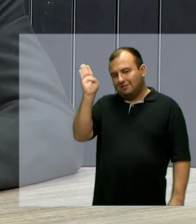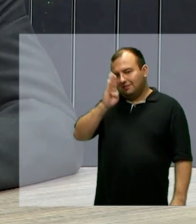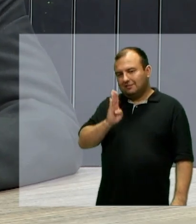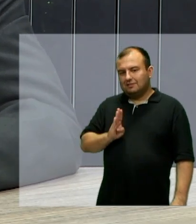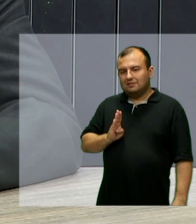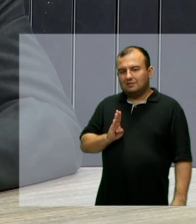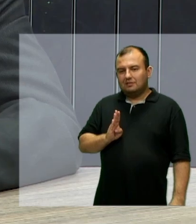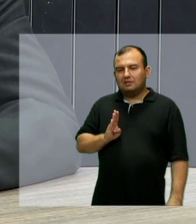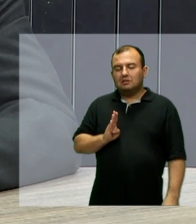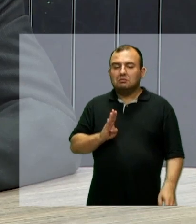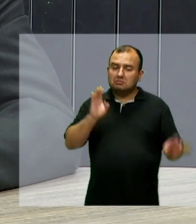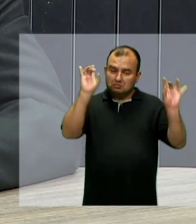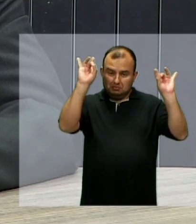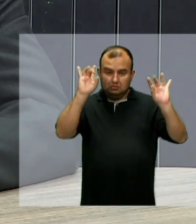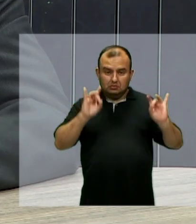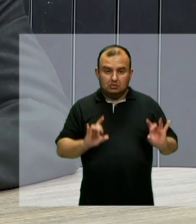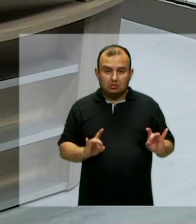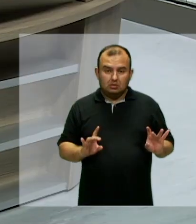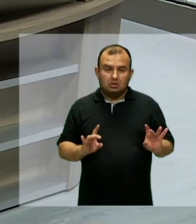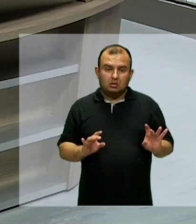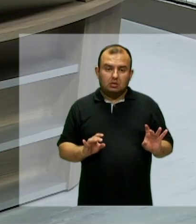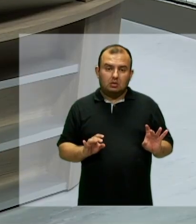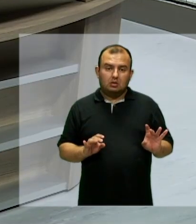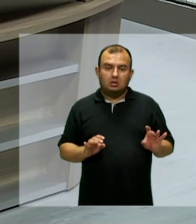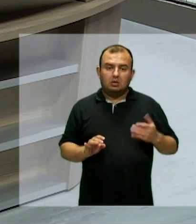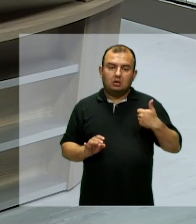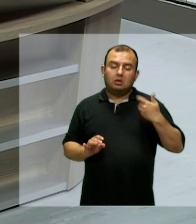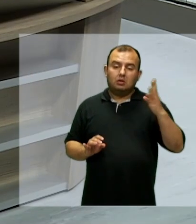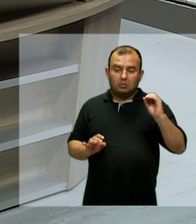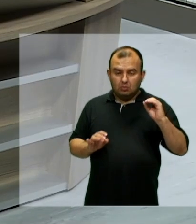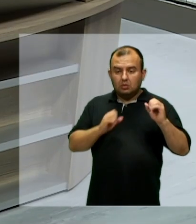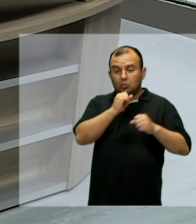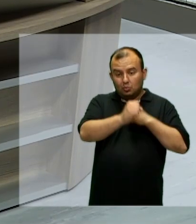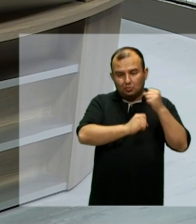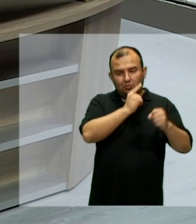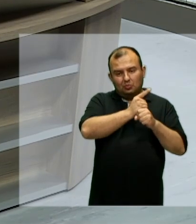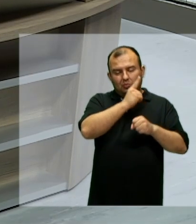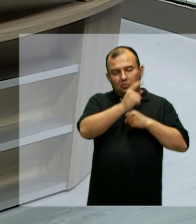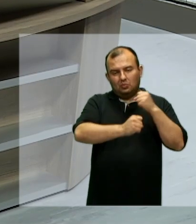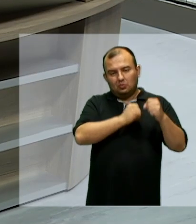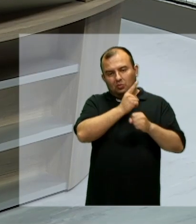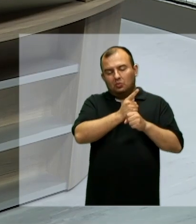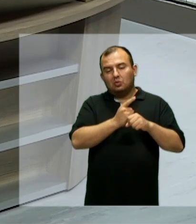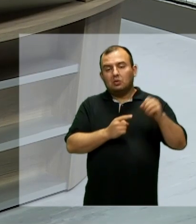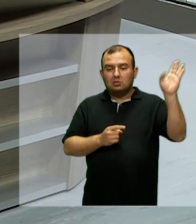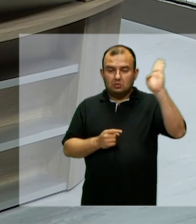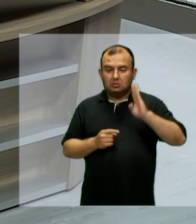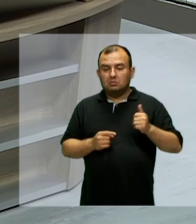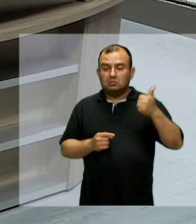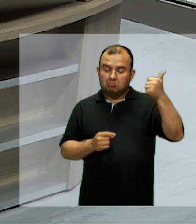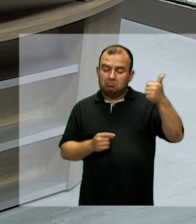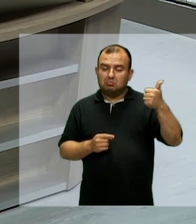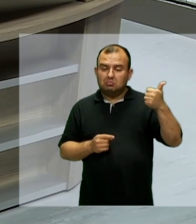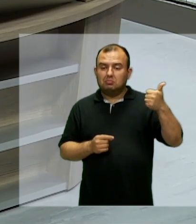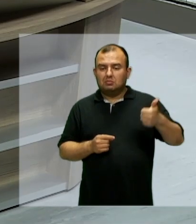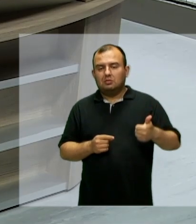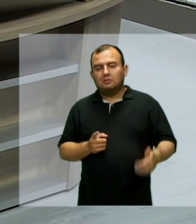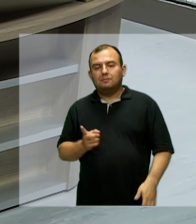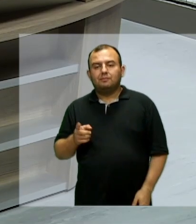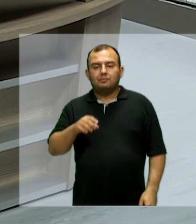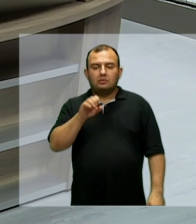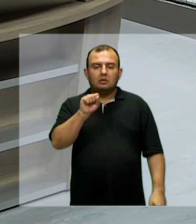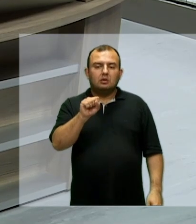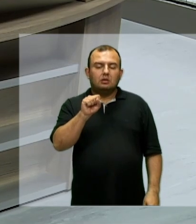nesse ponto, é privilegiado, porque começa com 40 anos todo ano. Inclusive, esse ano de 2024, a SBM, que é a Sociedade